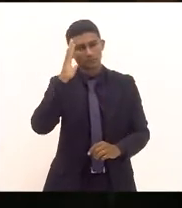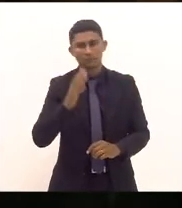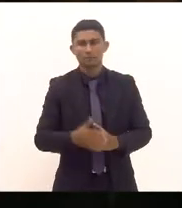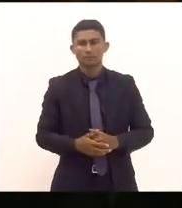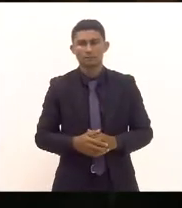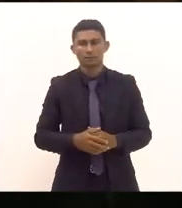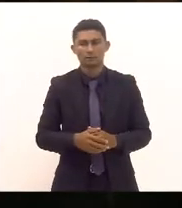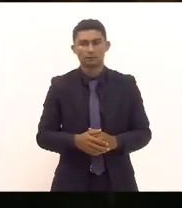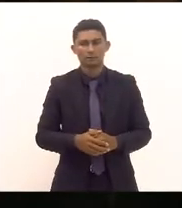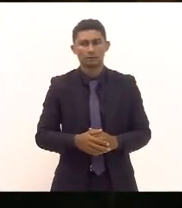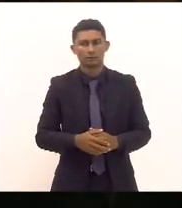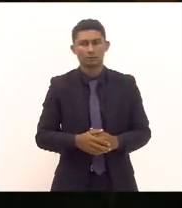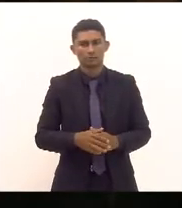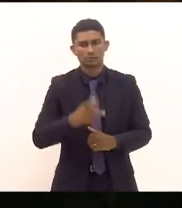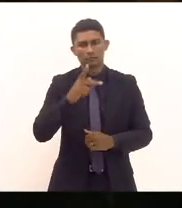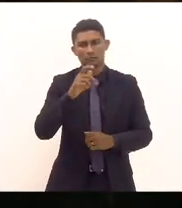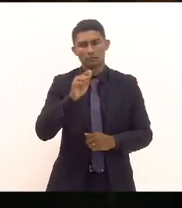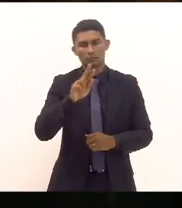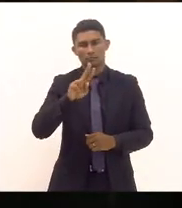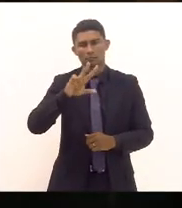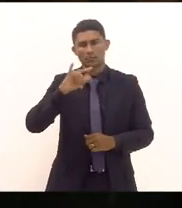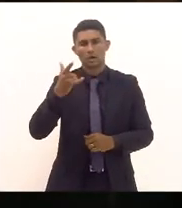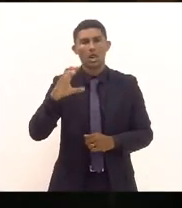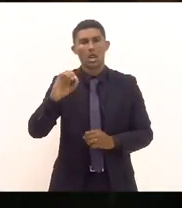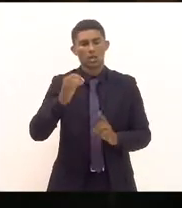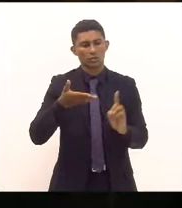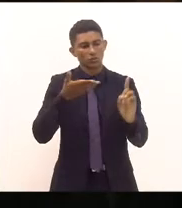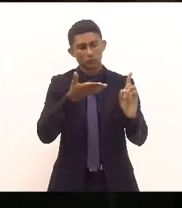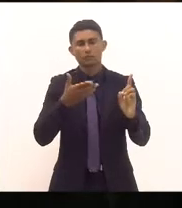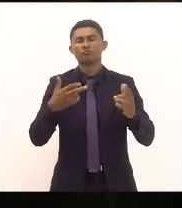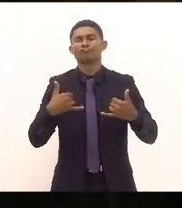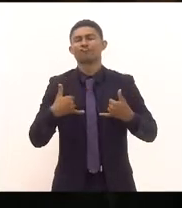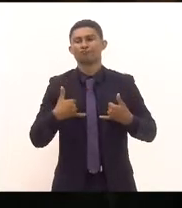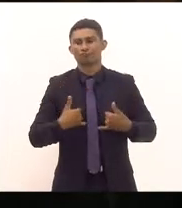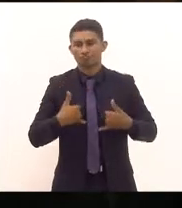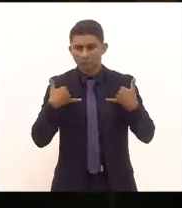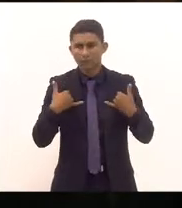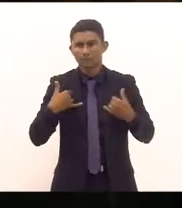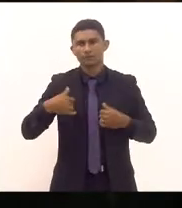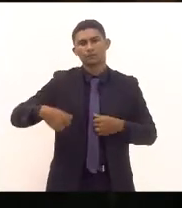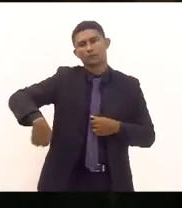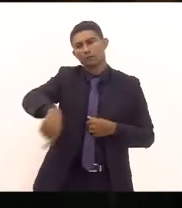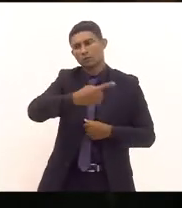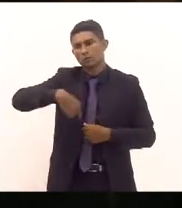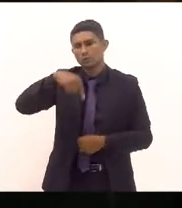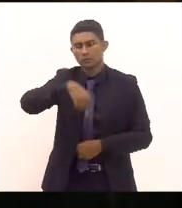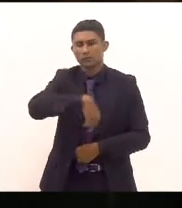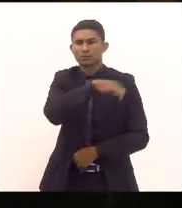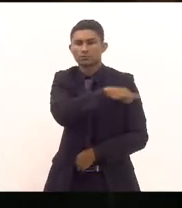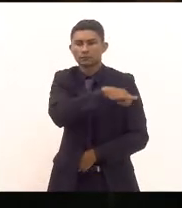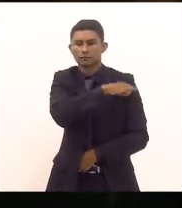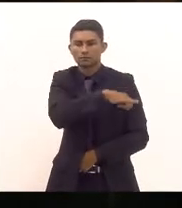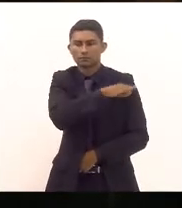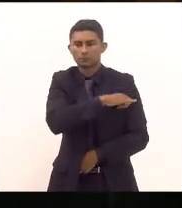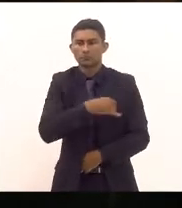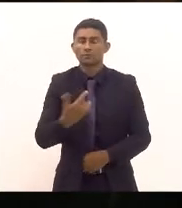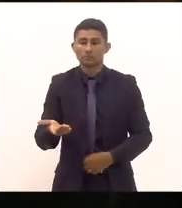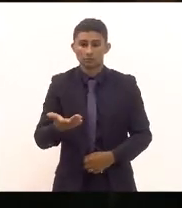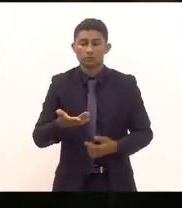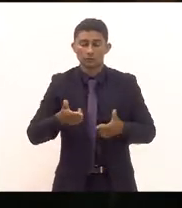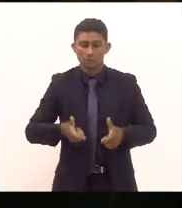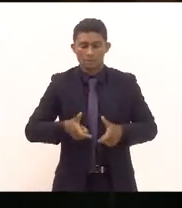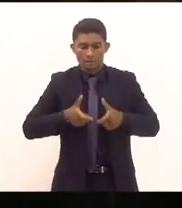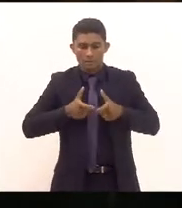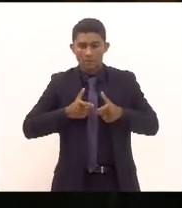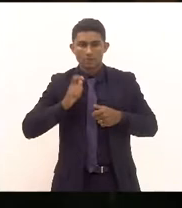minha querida amiga Paulinho você é um orgulho para nós do Rio de Janeiro e a medalha Tiradentes